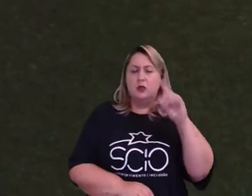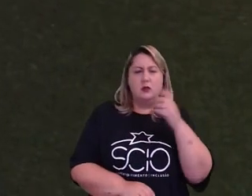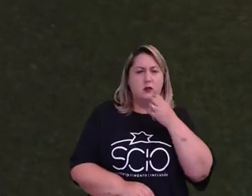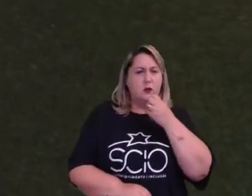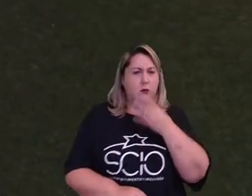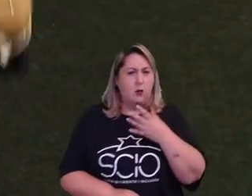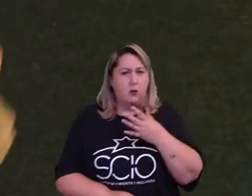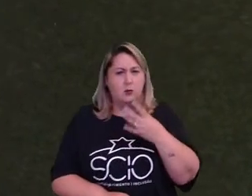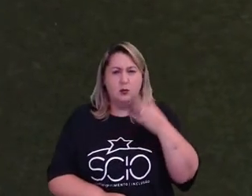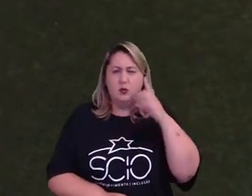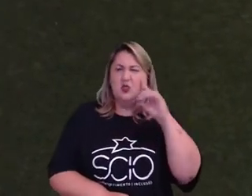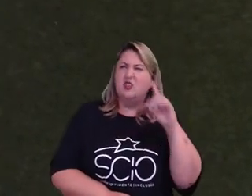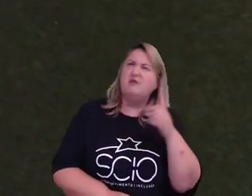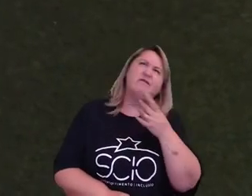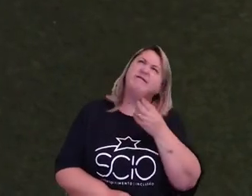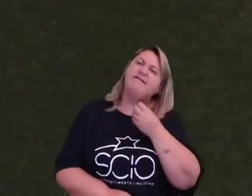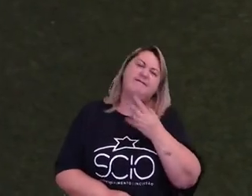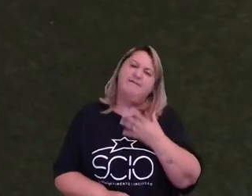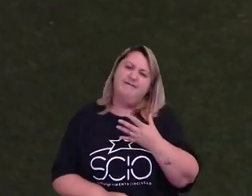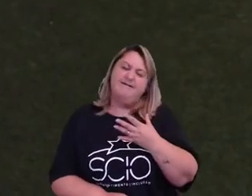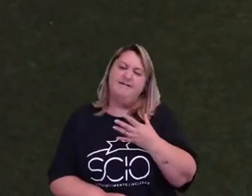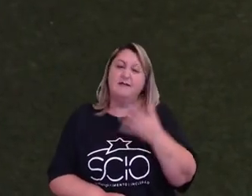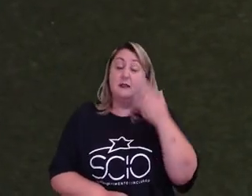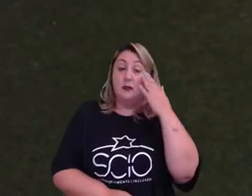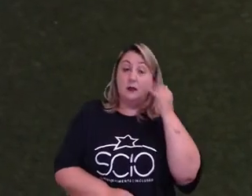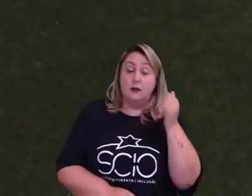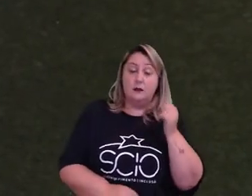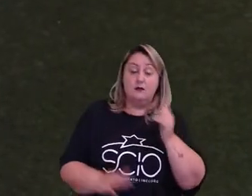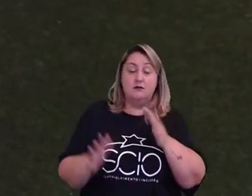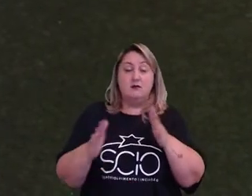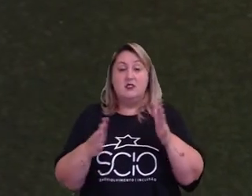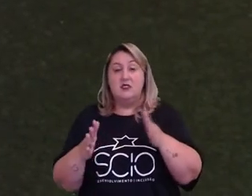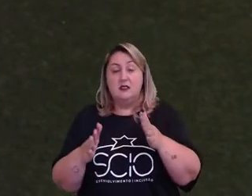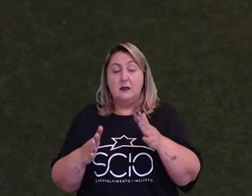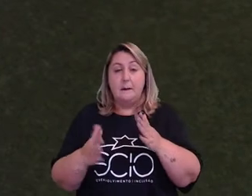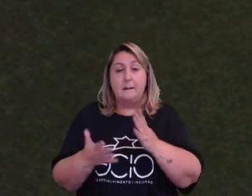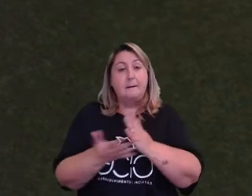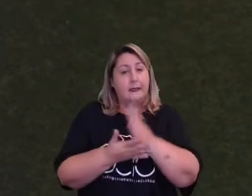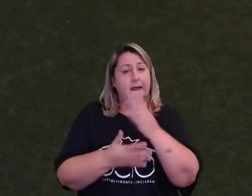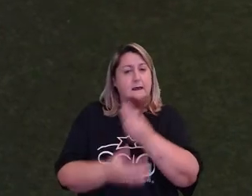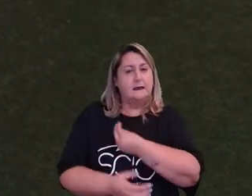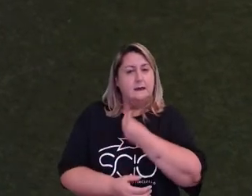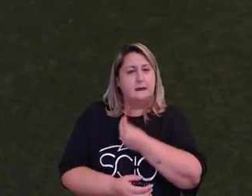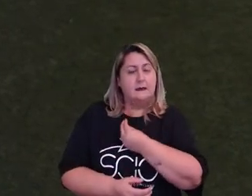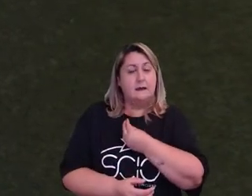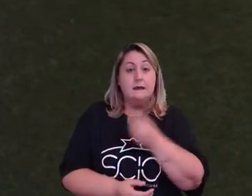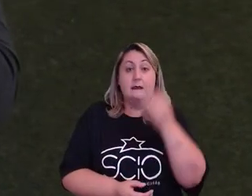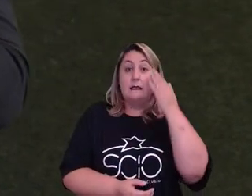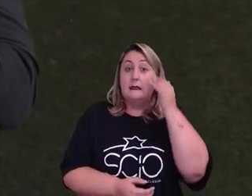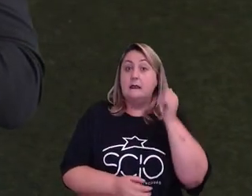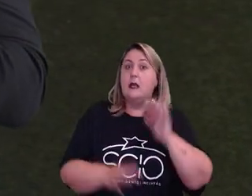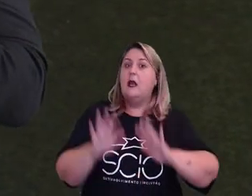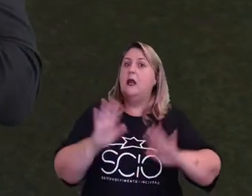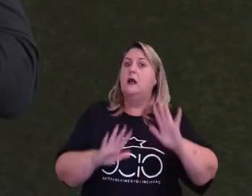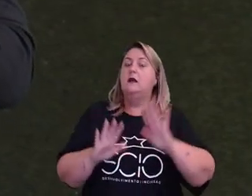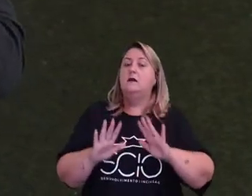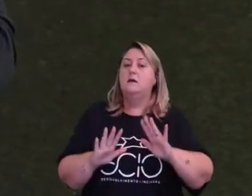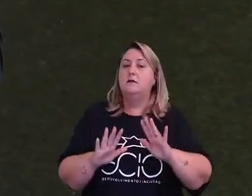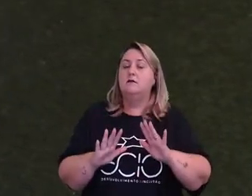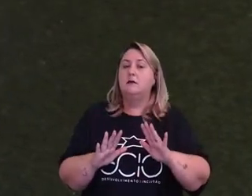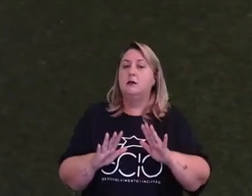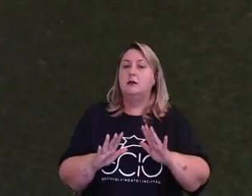bons, dias não tão bons. Eu sei que momentos a gente passa na vida. Eu sei que várias vezes a